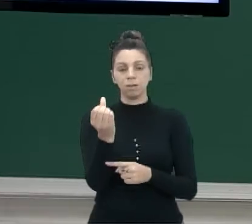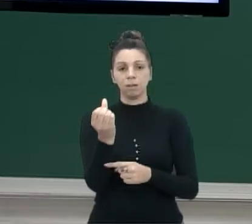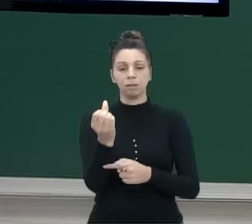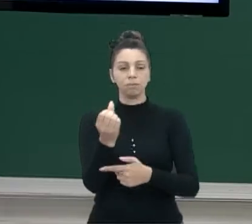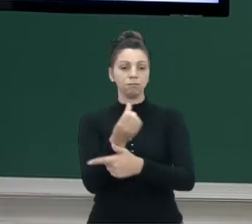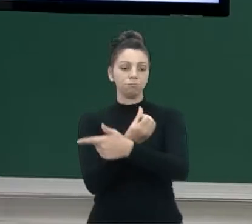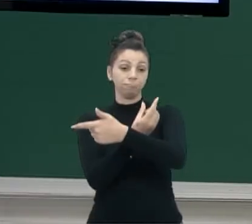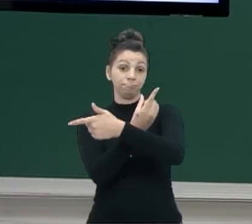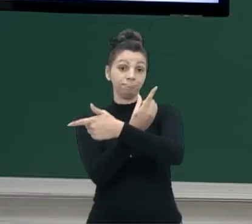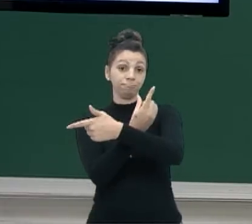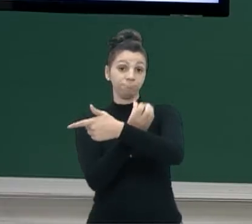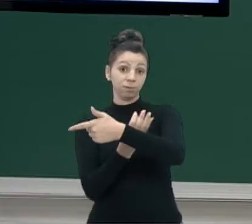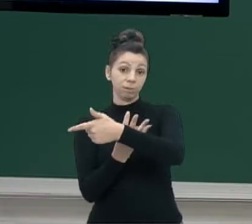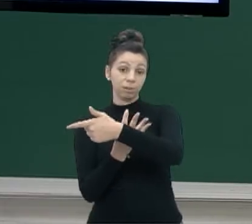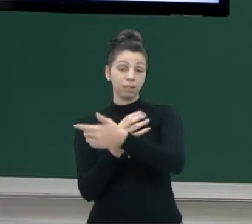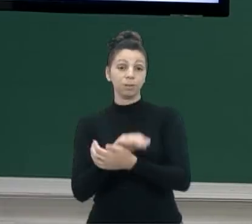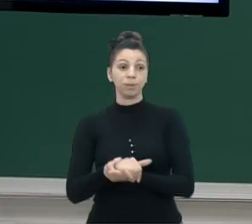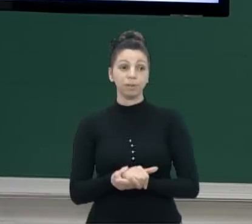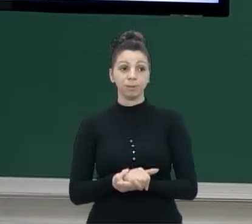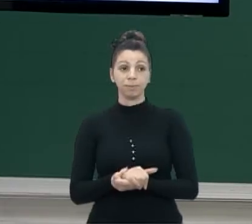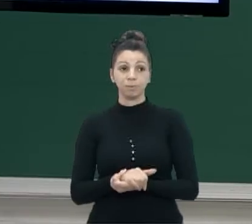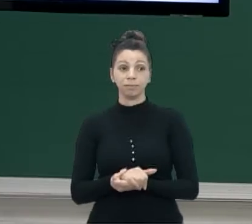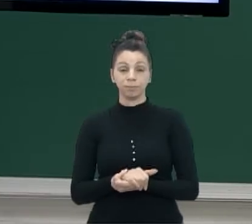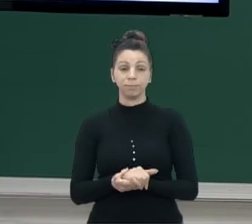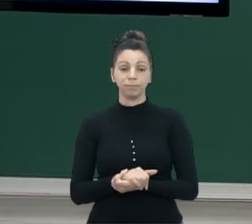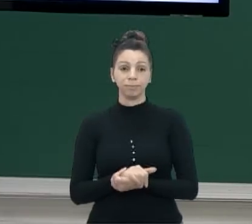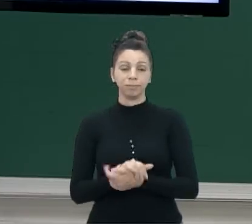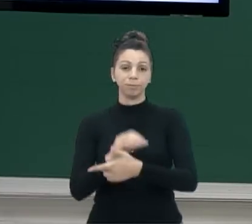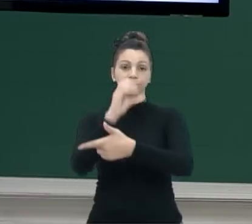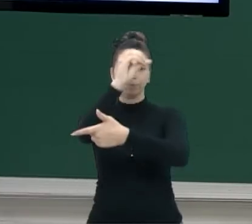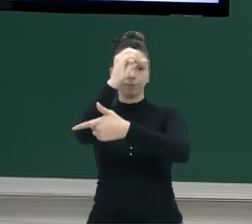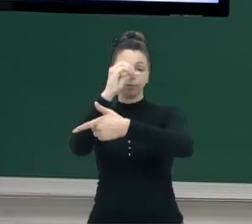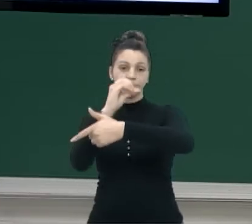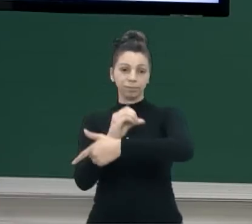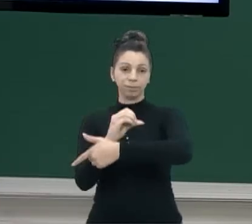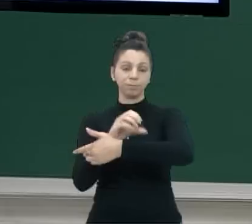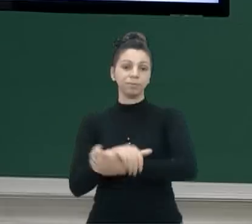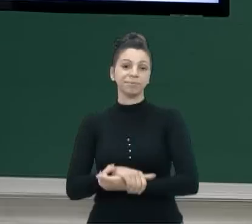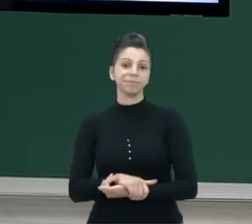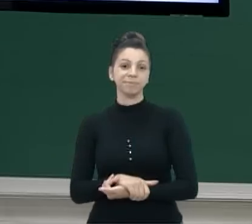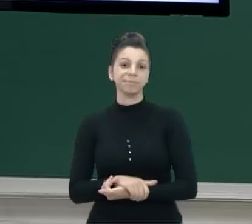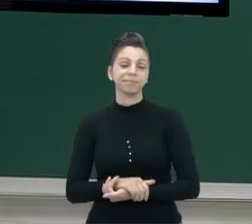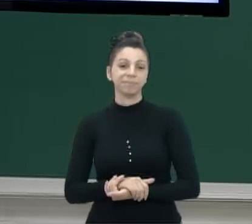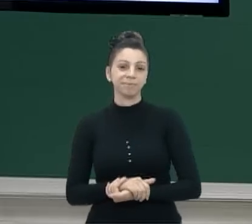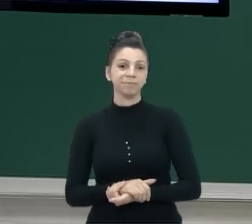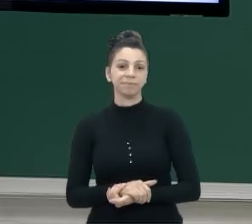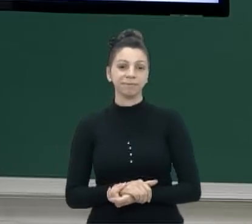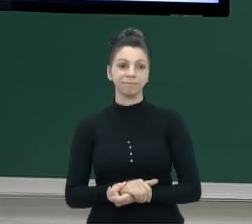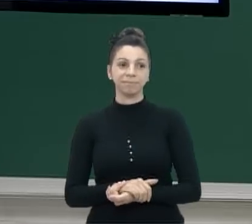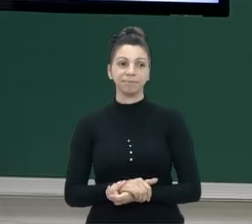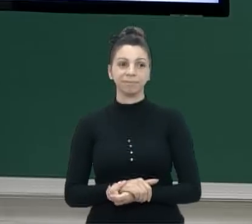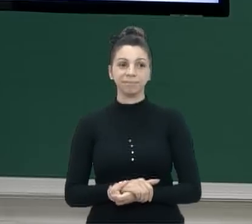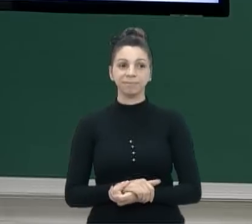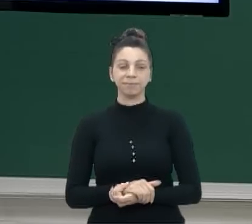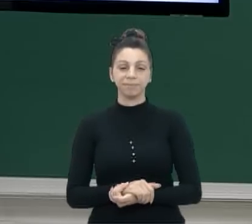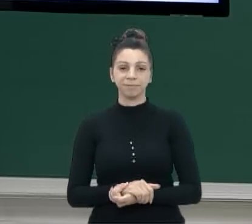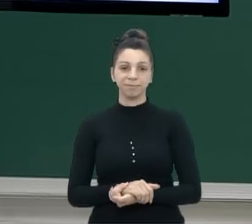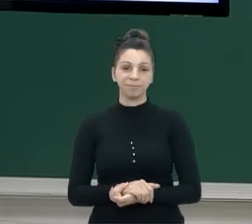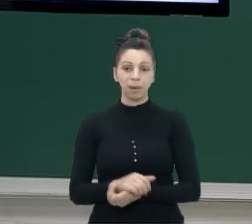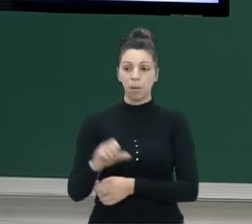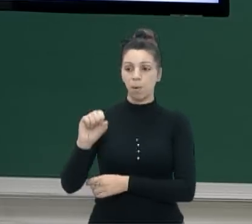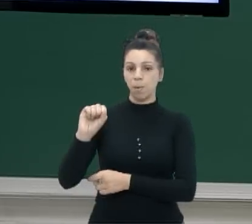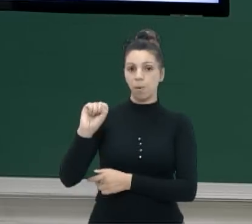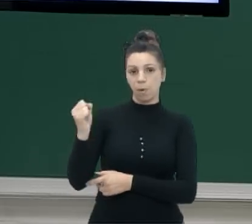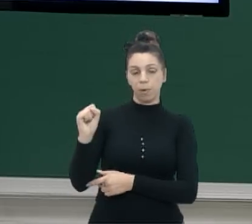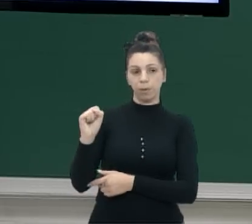14. Se eu baixar o zero aqui no centavo, dos centésimos, né, que é o nosso equivalente aos centavos, vai dar